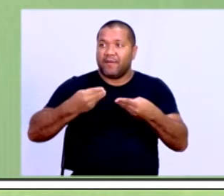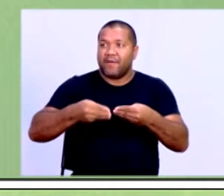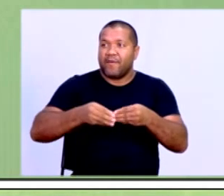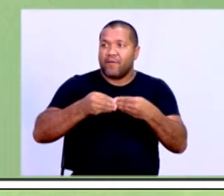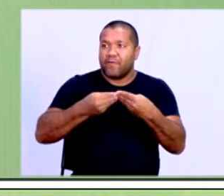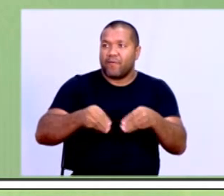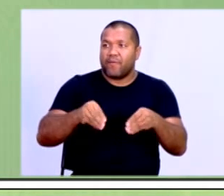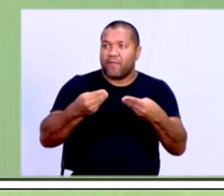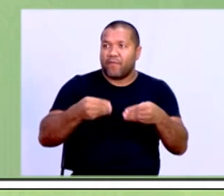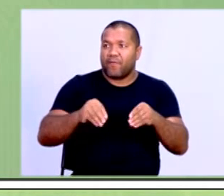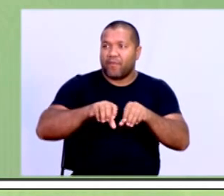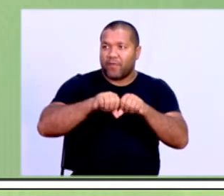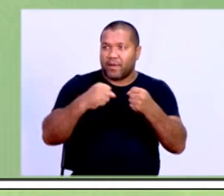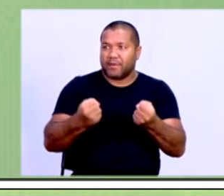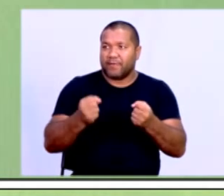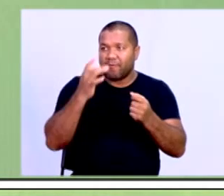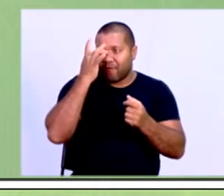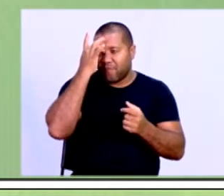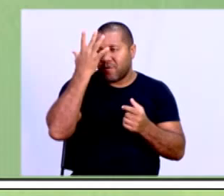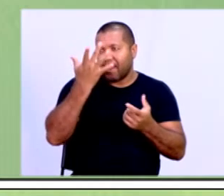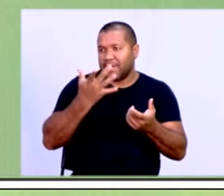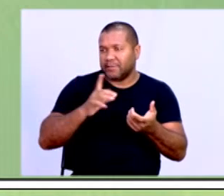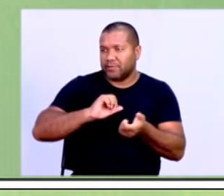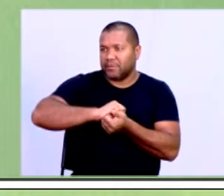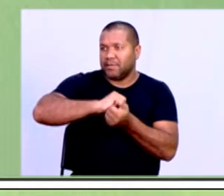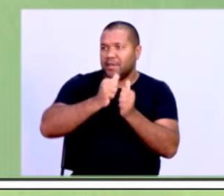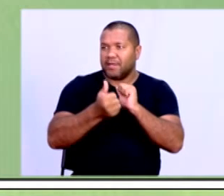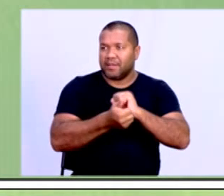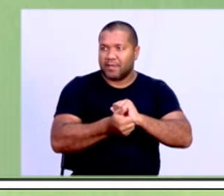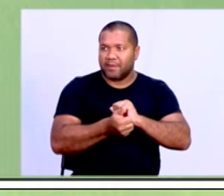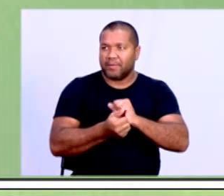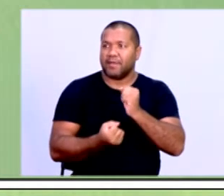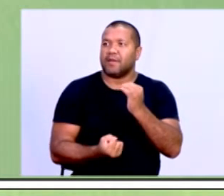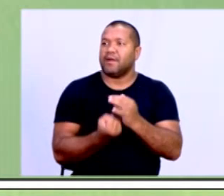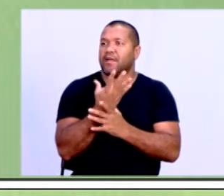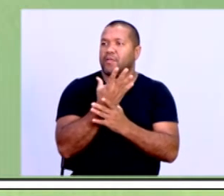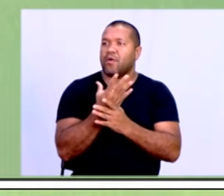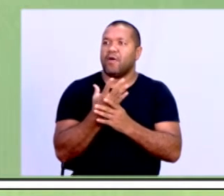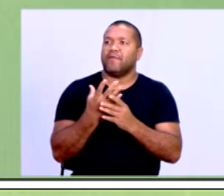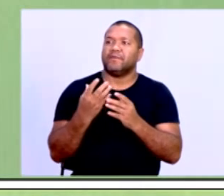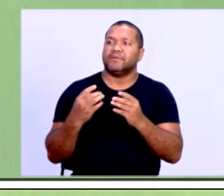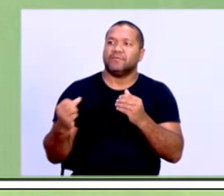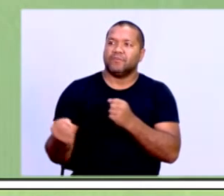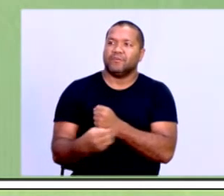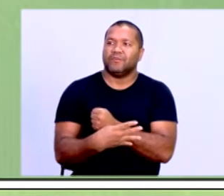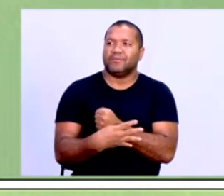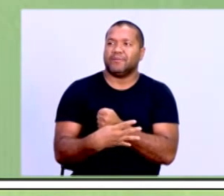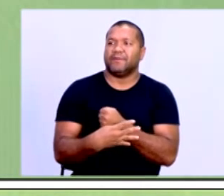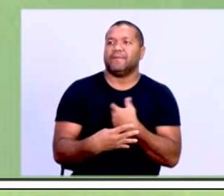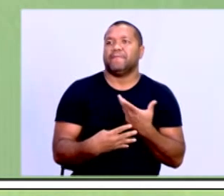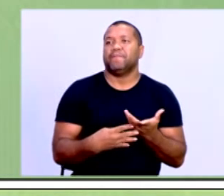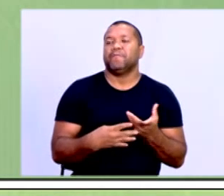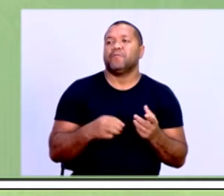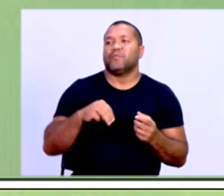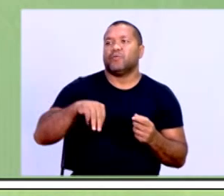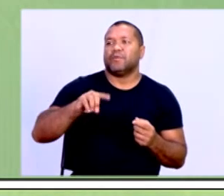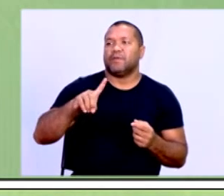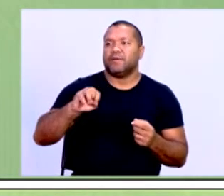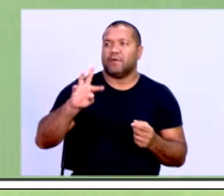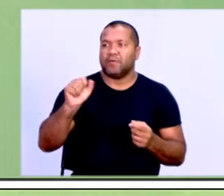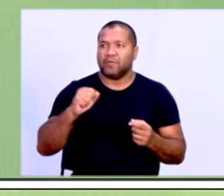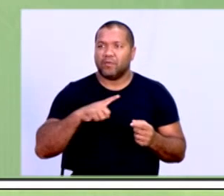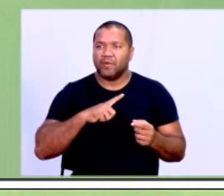modificar e de criar novas implementações. O encapsulamento serve para controlar o acesso